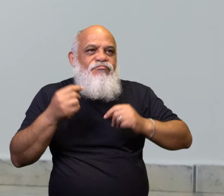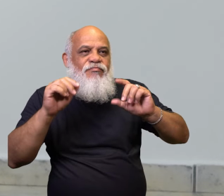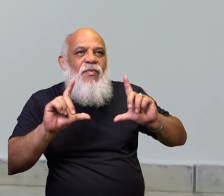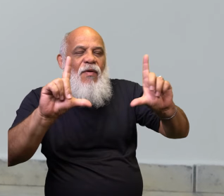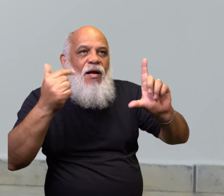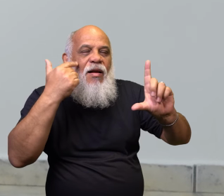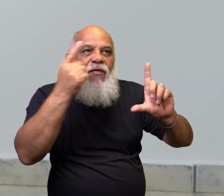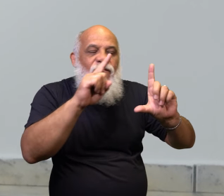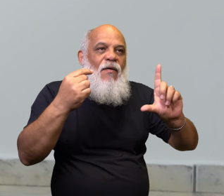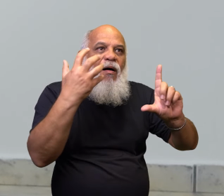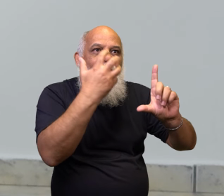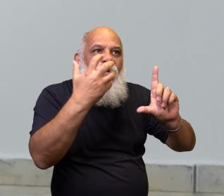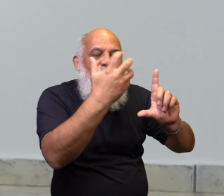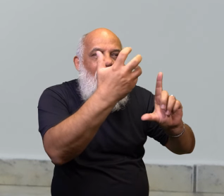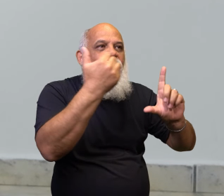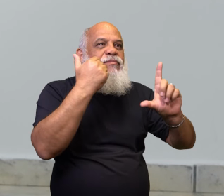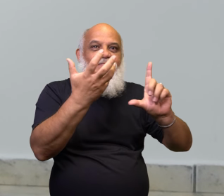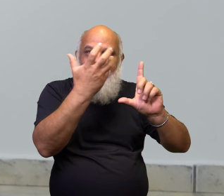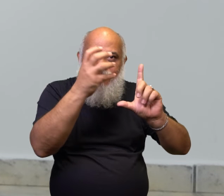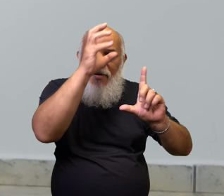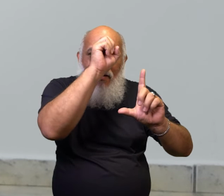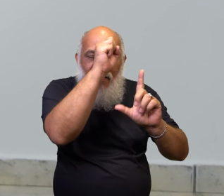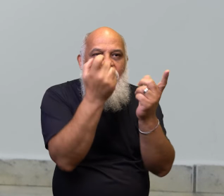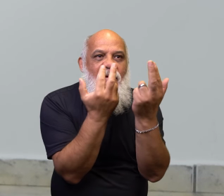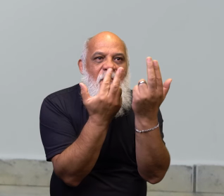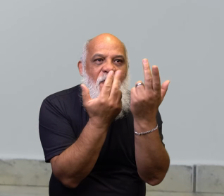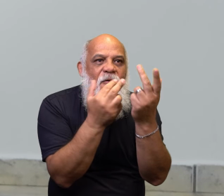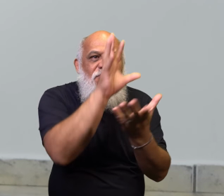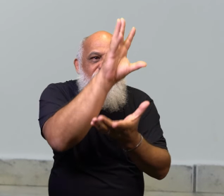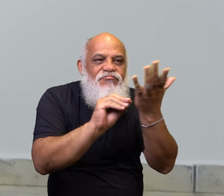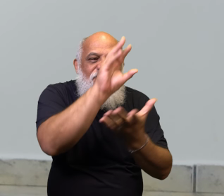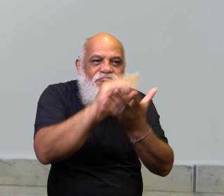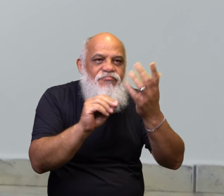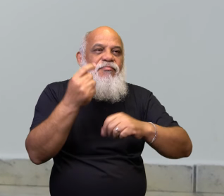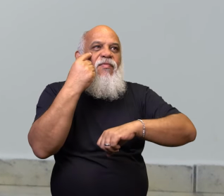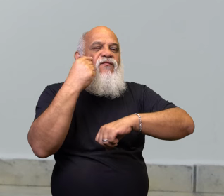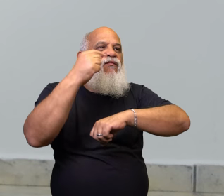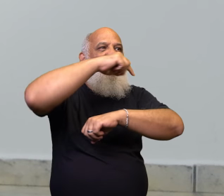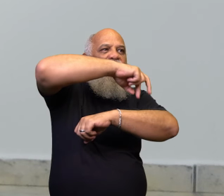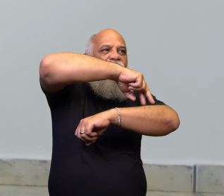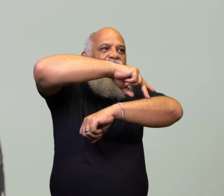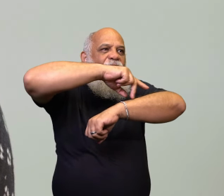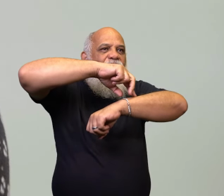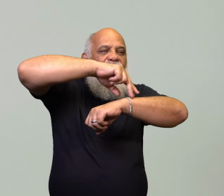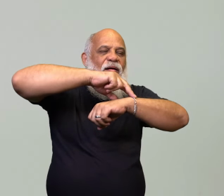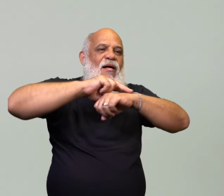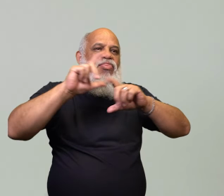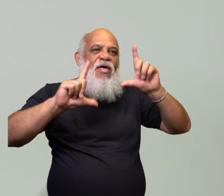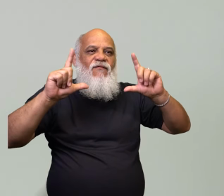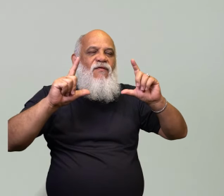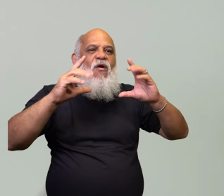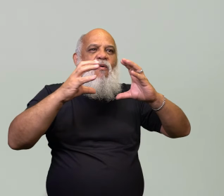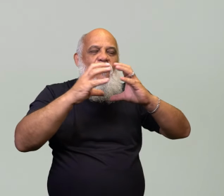80, aonde eu fiquei muito pequenininho, né? Vendo ali o Michael Jackson, o Fantástico. Ali nós